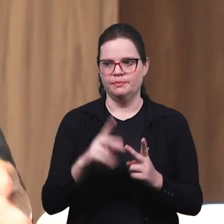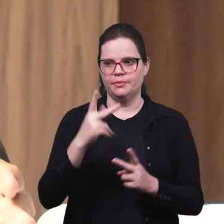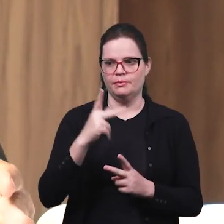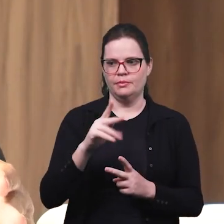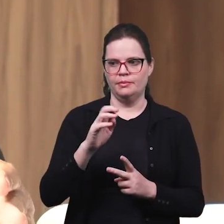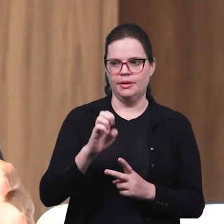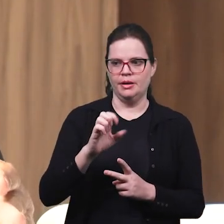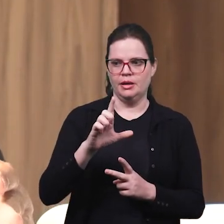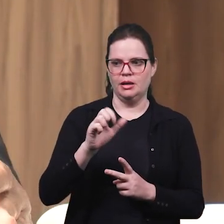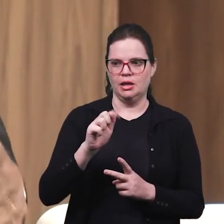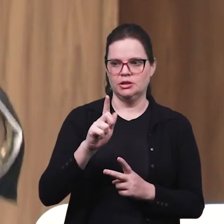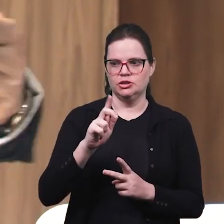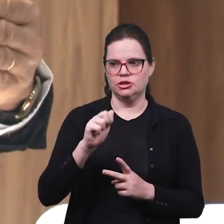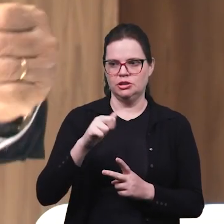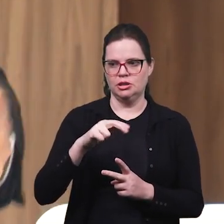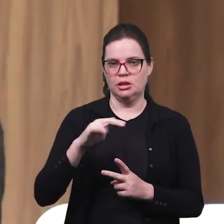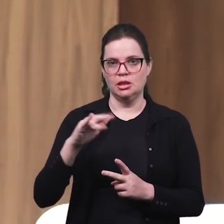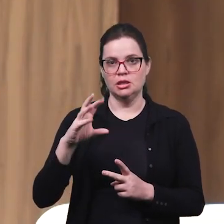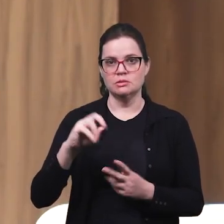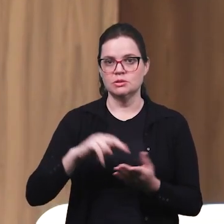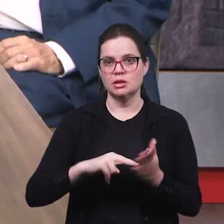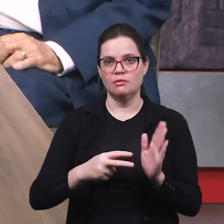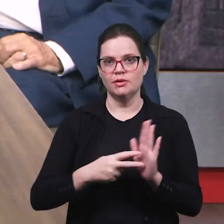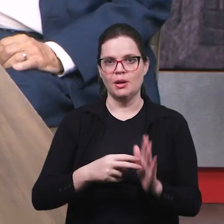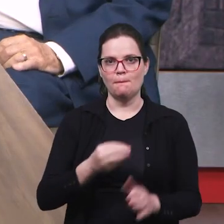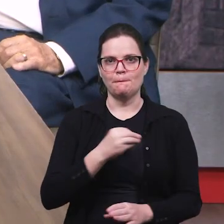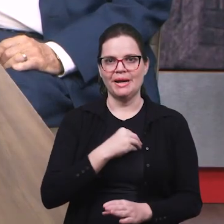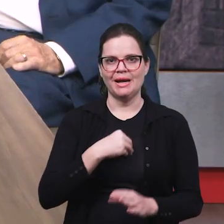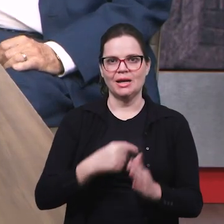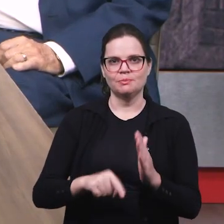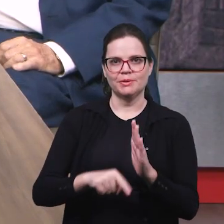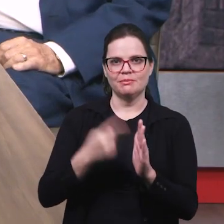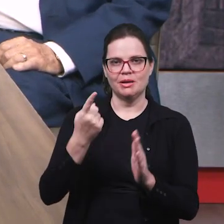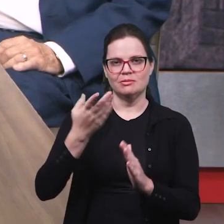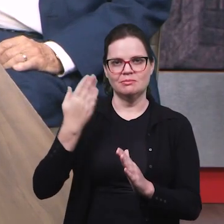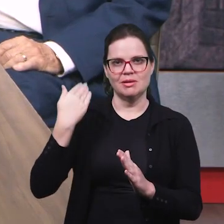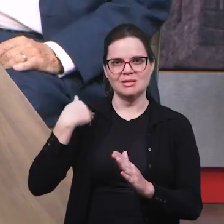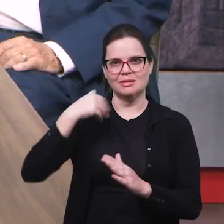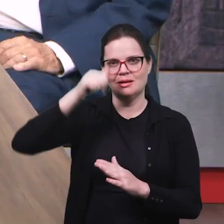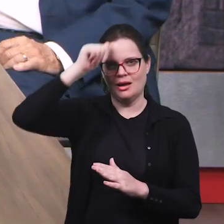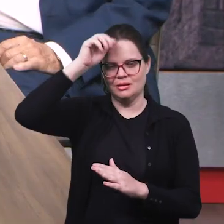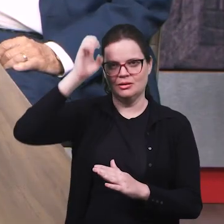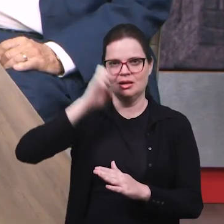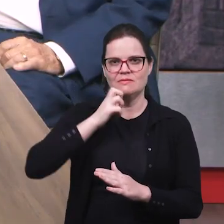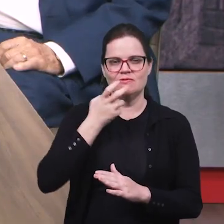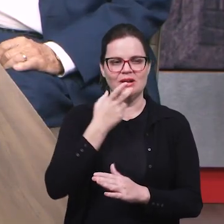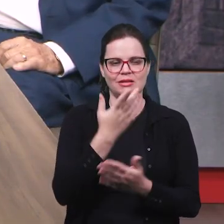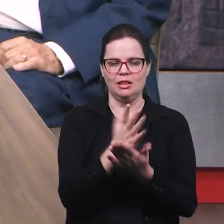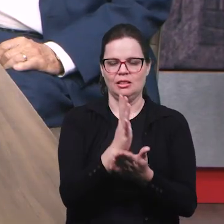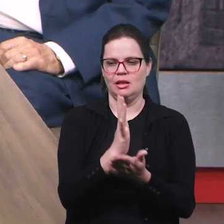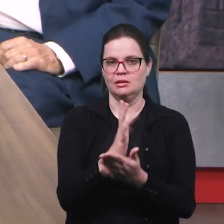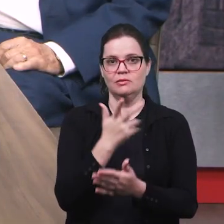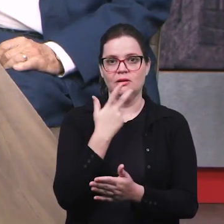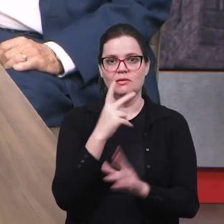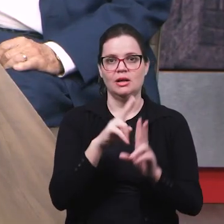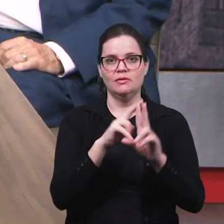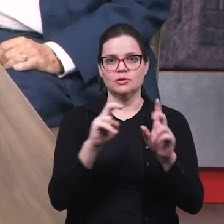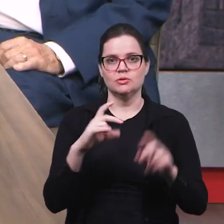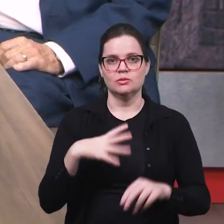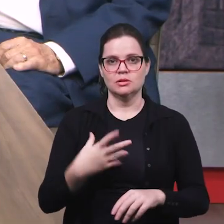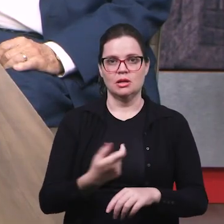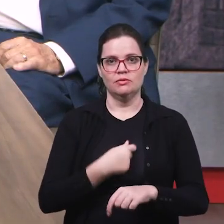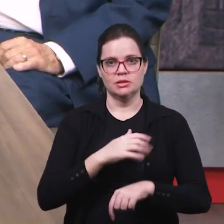Pelagianismo negava o pecado original, certo? Era outro problema, pelagianismo, negava o pecado original e falava da salvação pelas